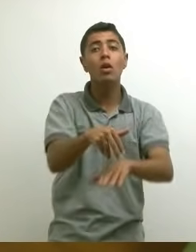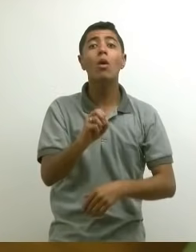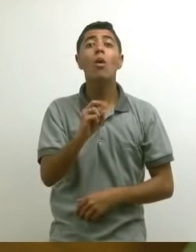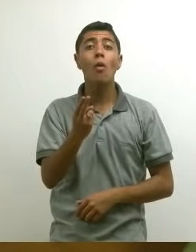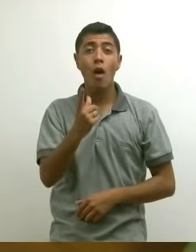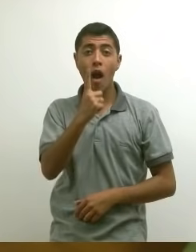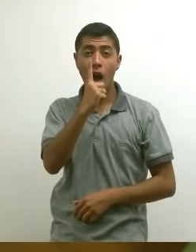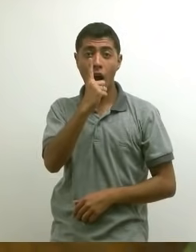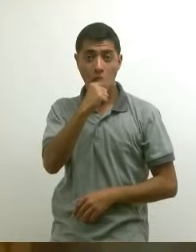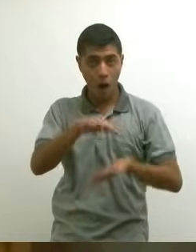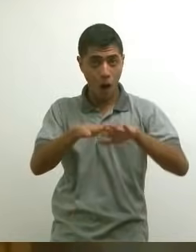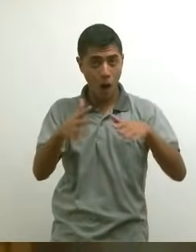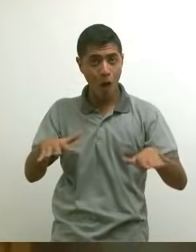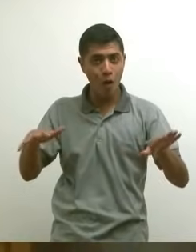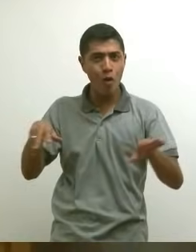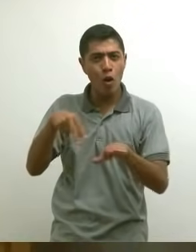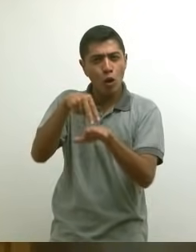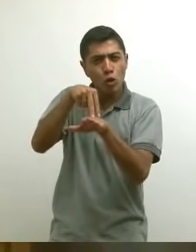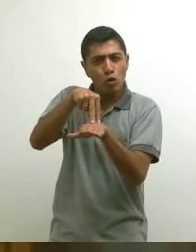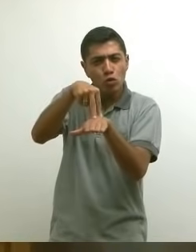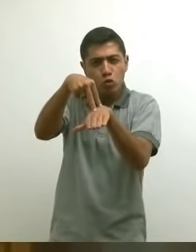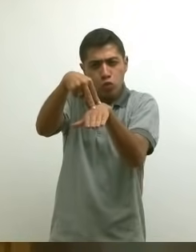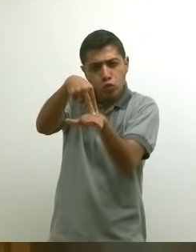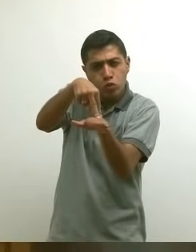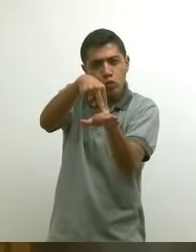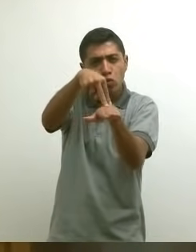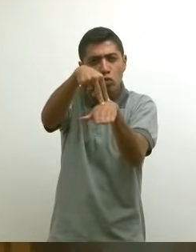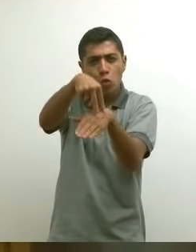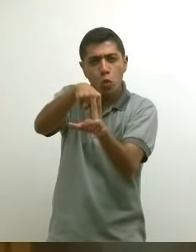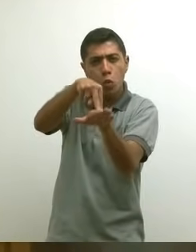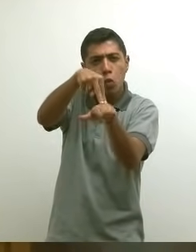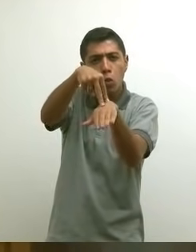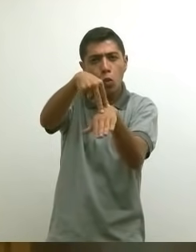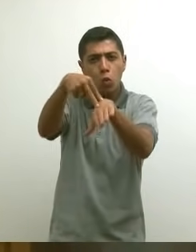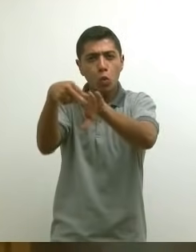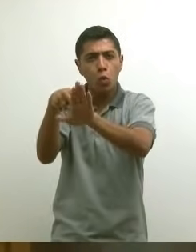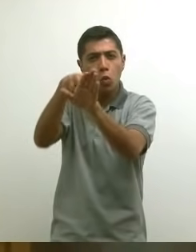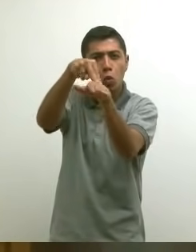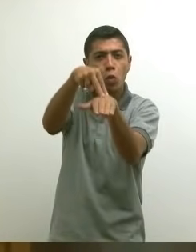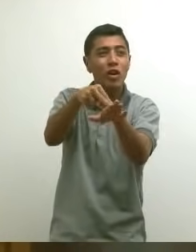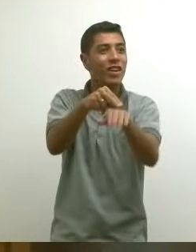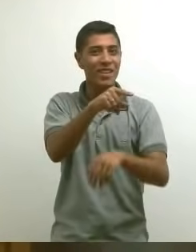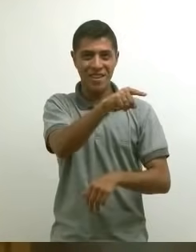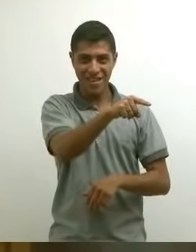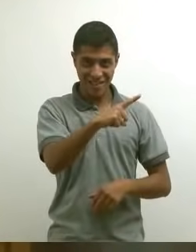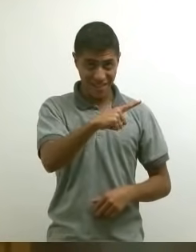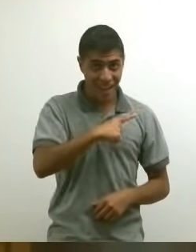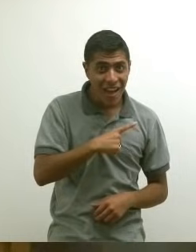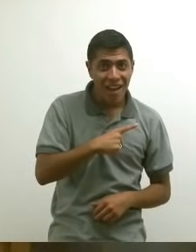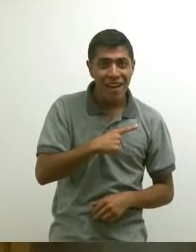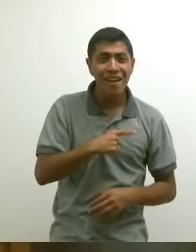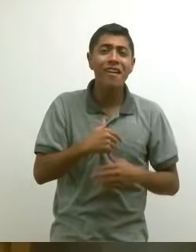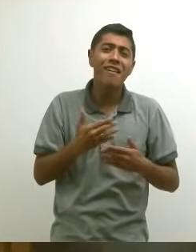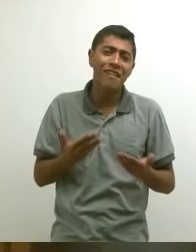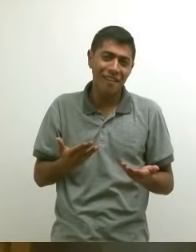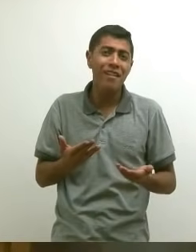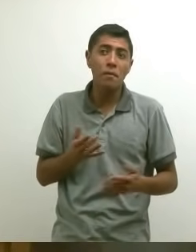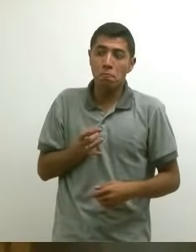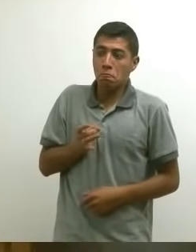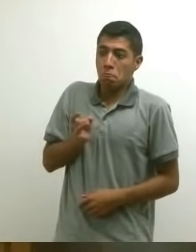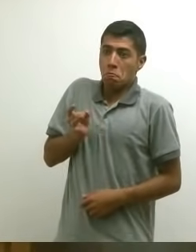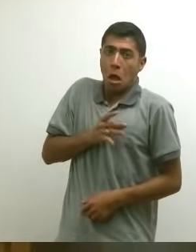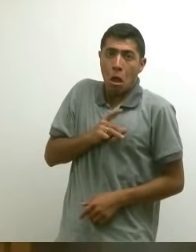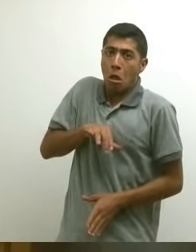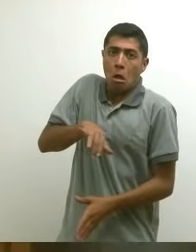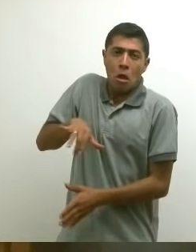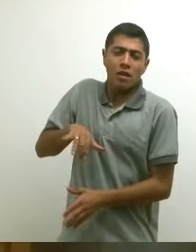claro que um desenvolvimento integral da criança é fundamental que ela a se paulatinamente um desenvolvimento de